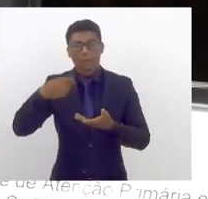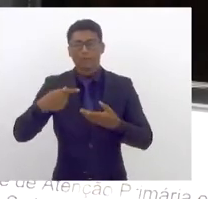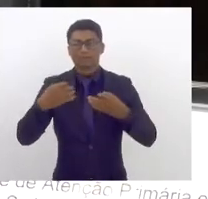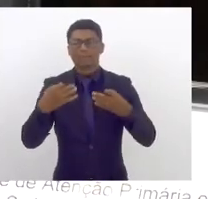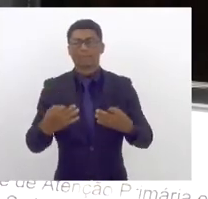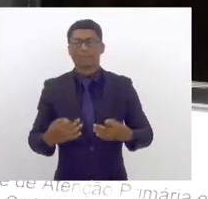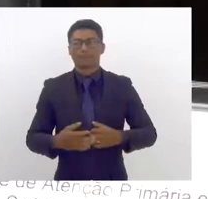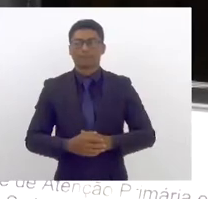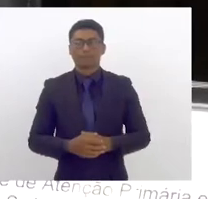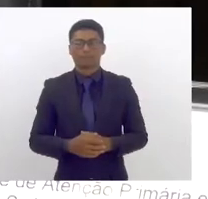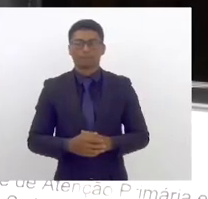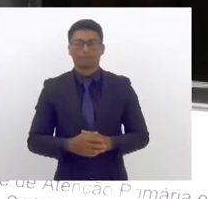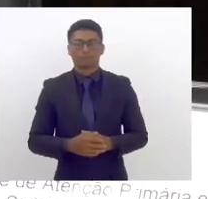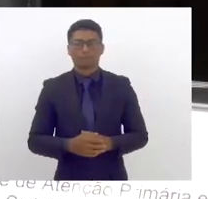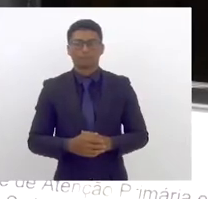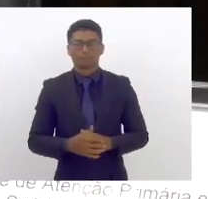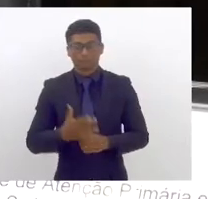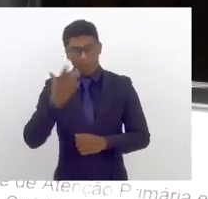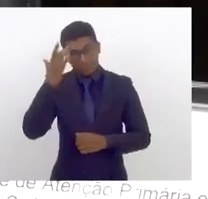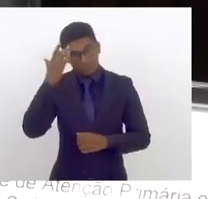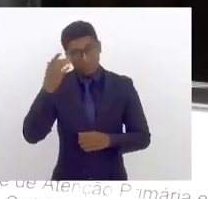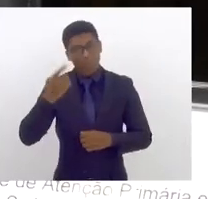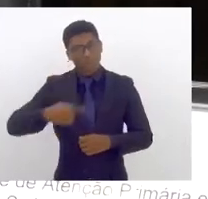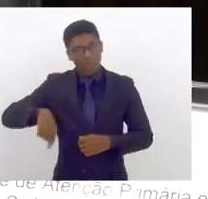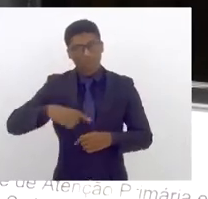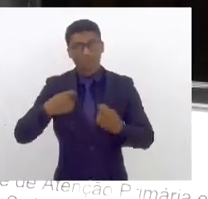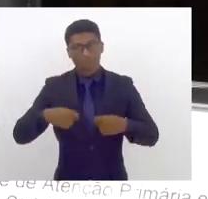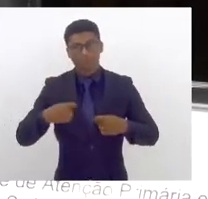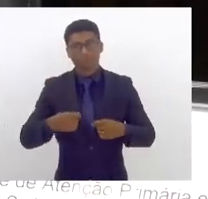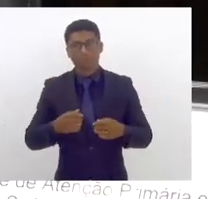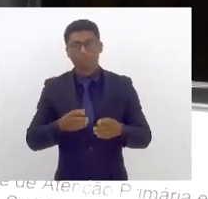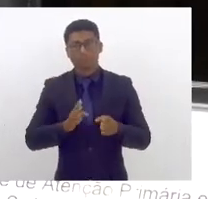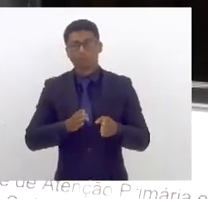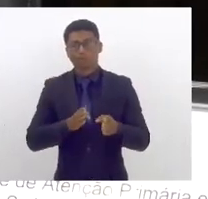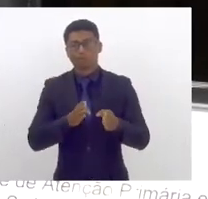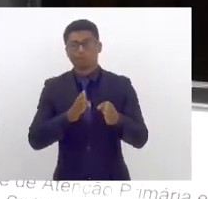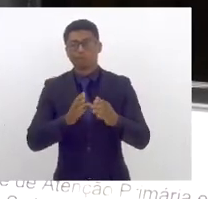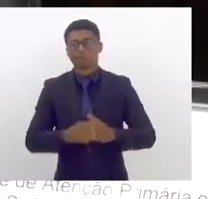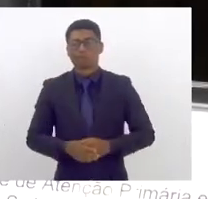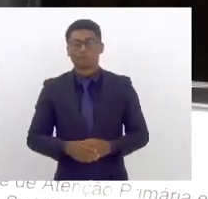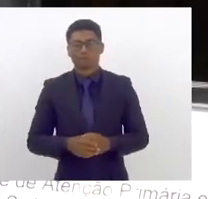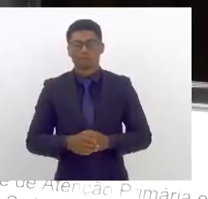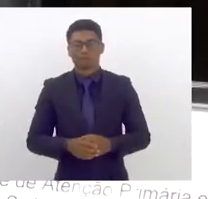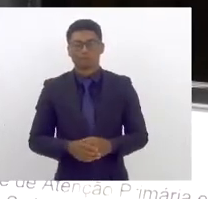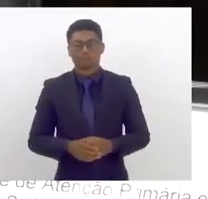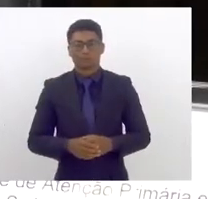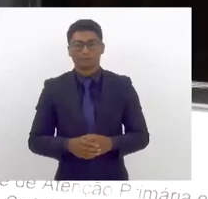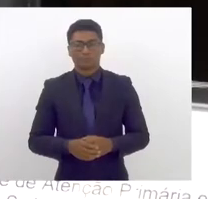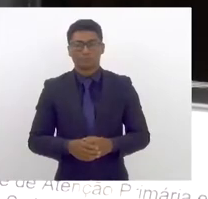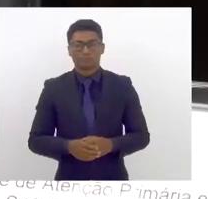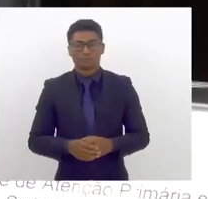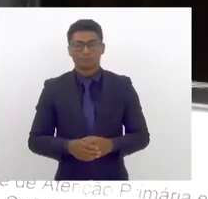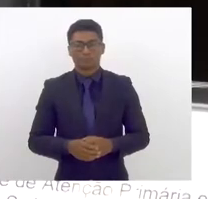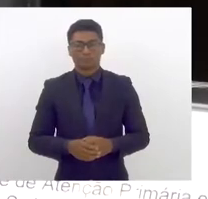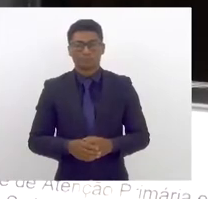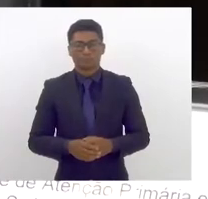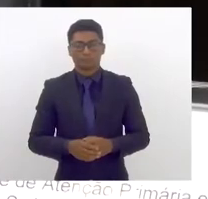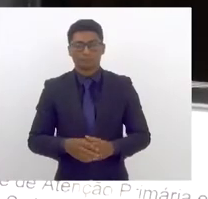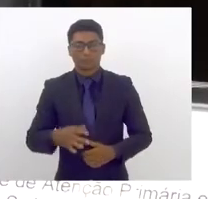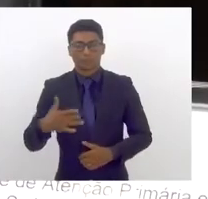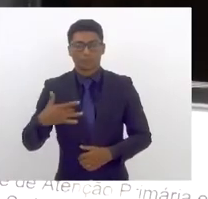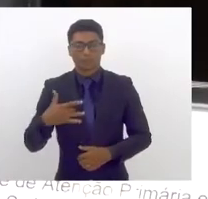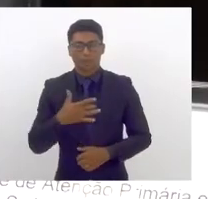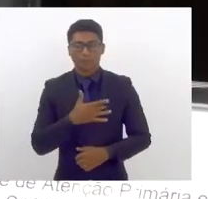acho que enfim a gente precisa caminhar no sentido de garantir de compreender a saúde de forma